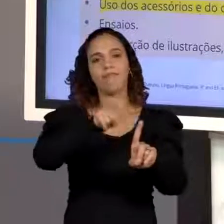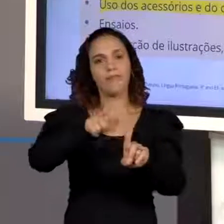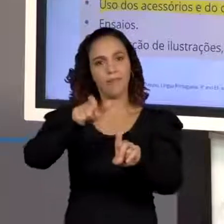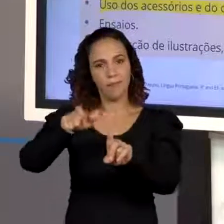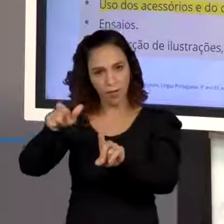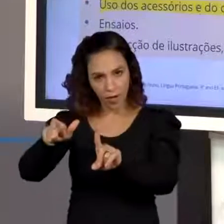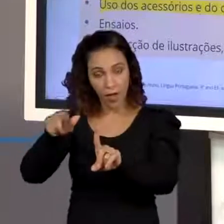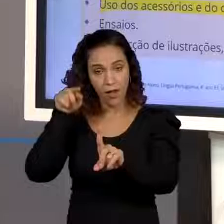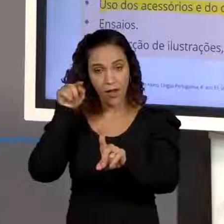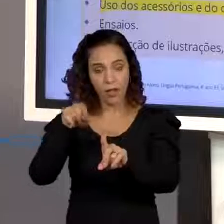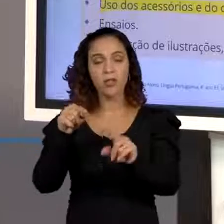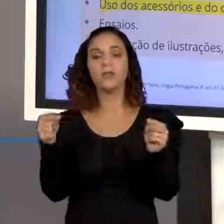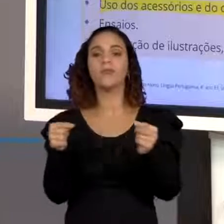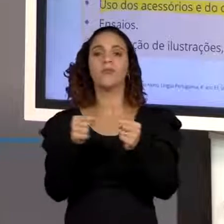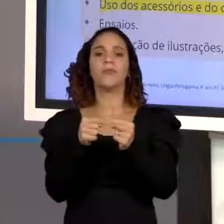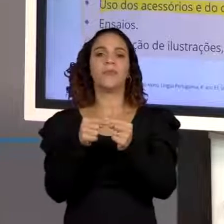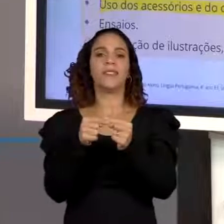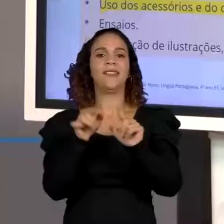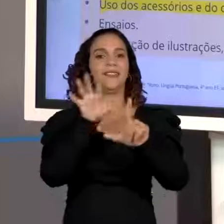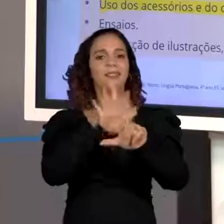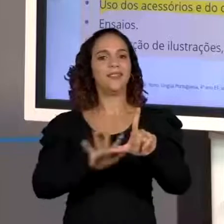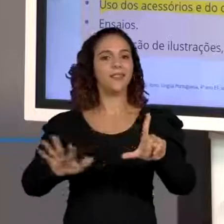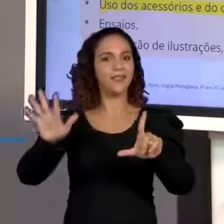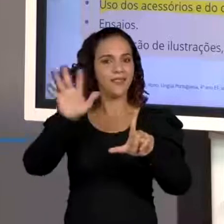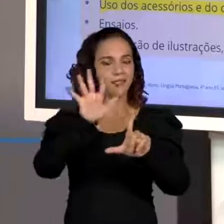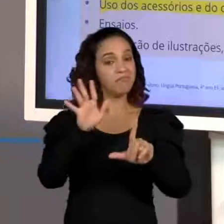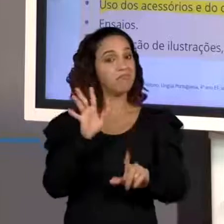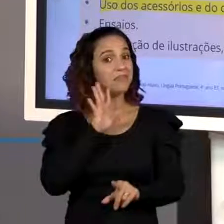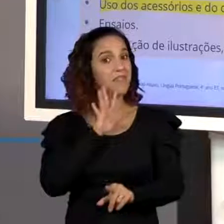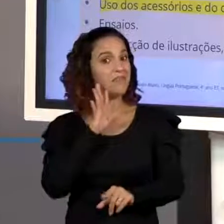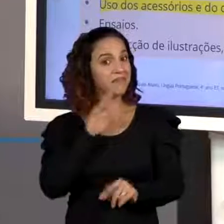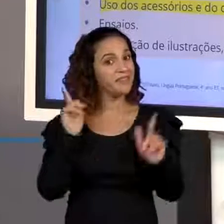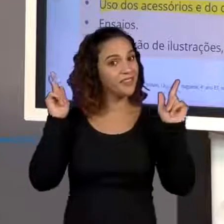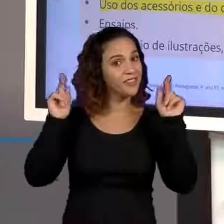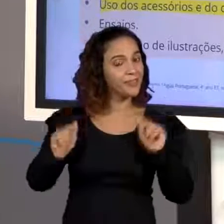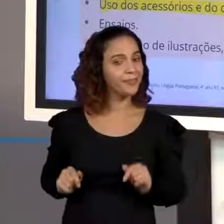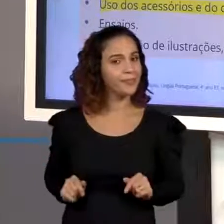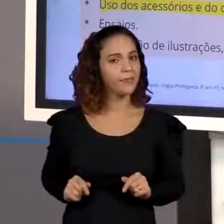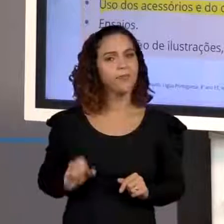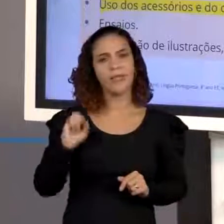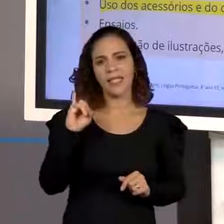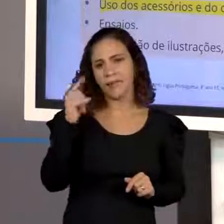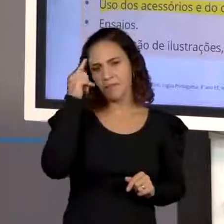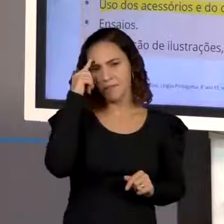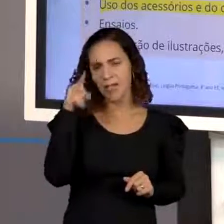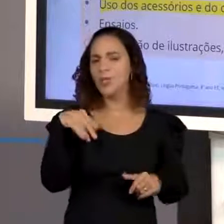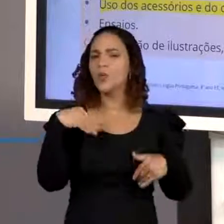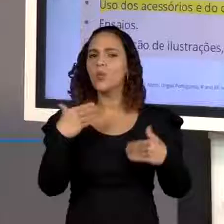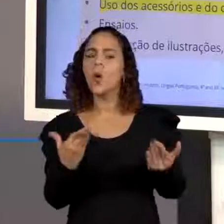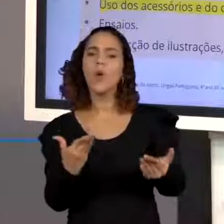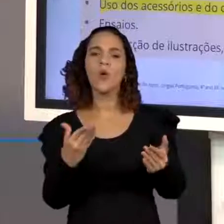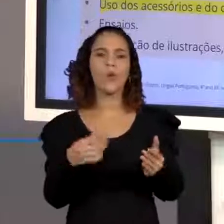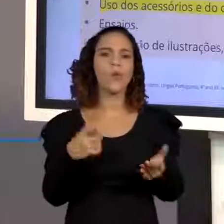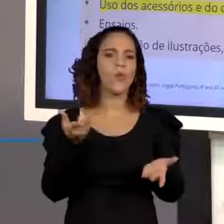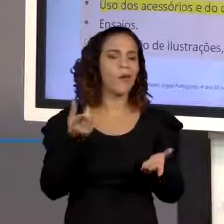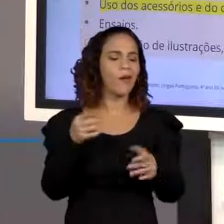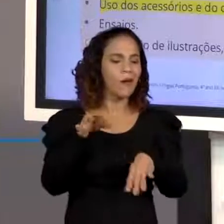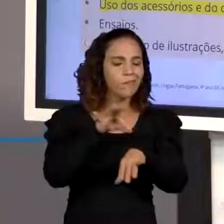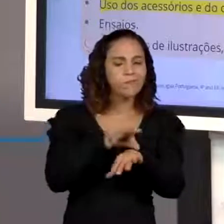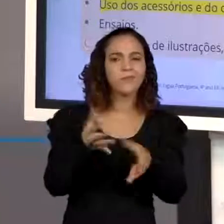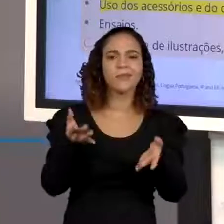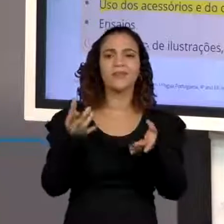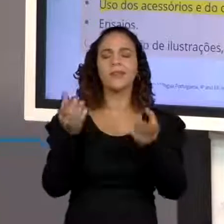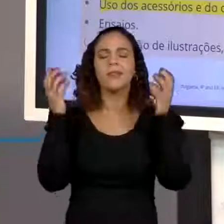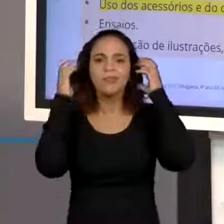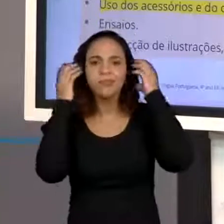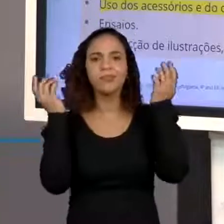aí com a minha história. Então, pode ser bem divertido. Então, se eu pensar aí nos acessórios do meu personagem e no cenário, a